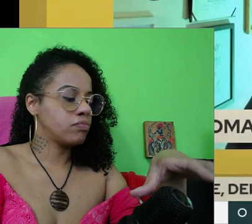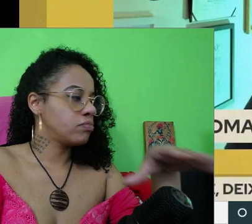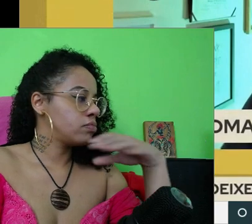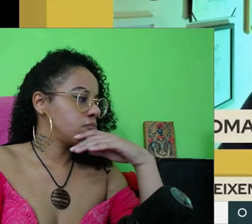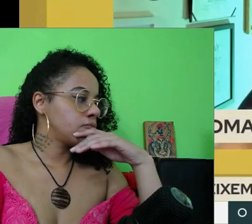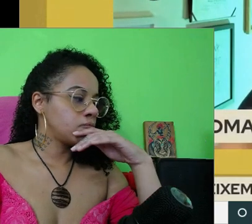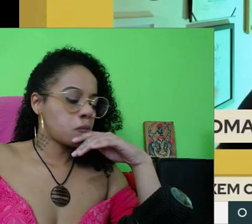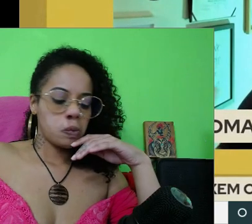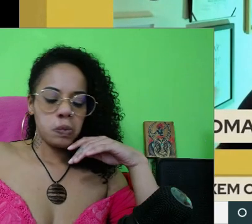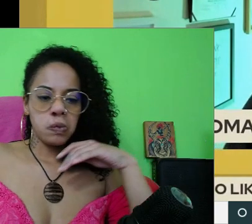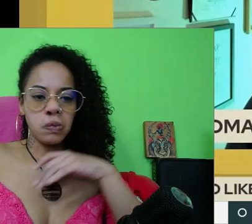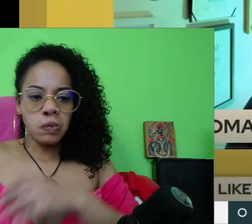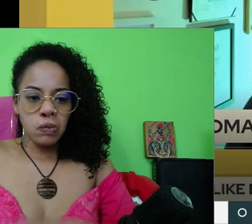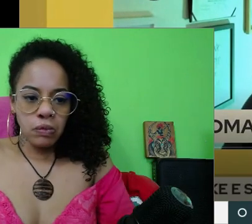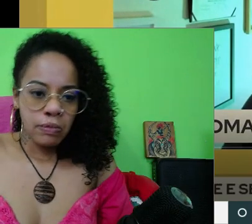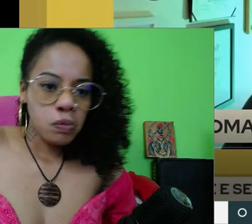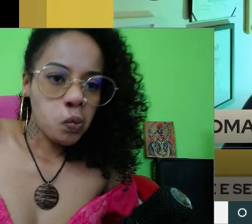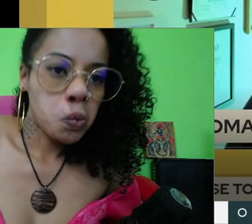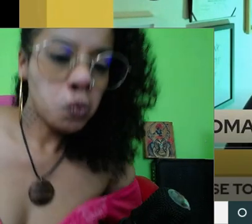sei